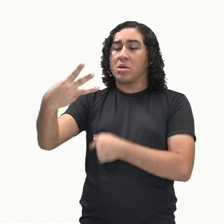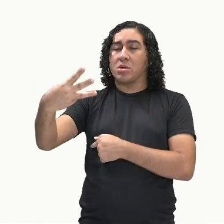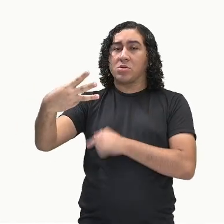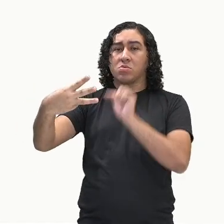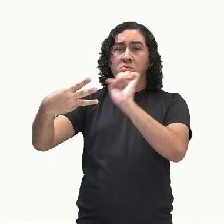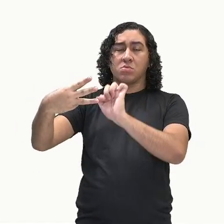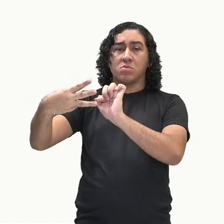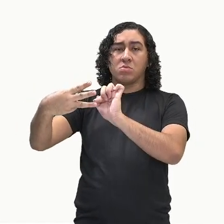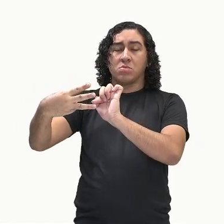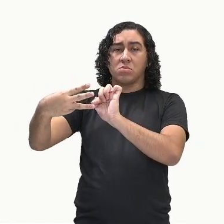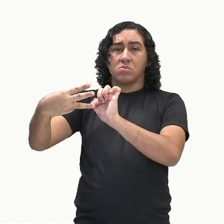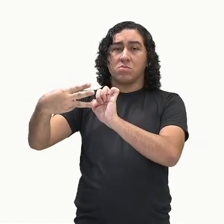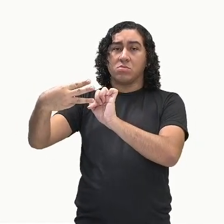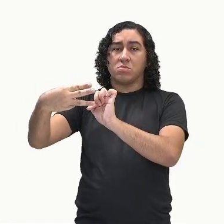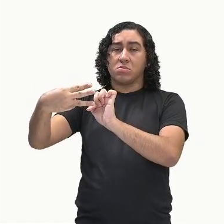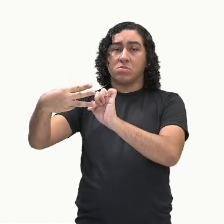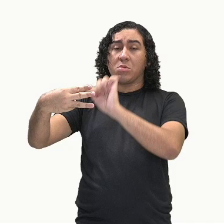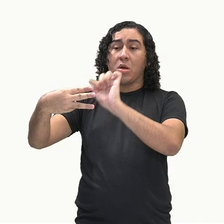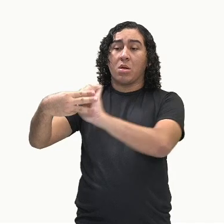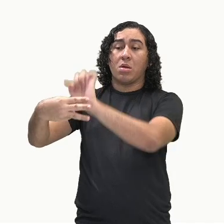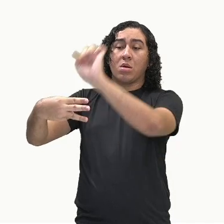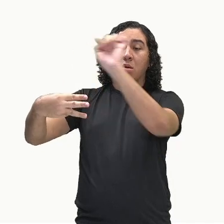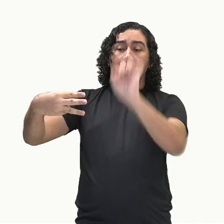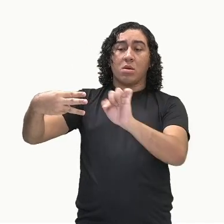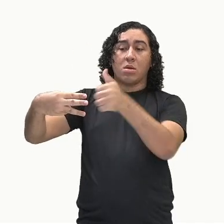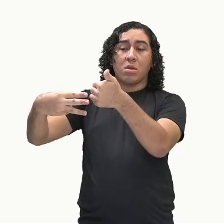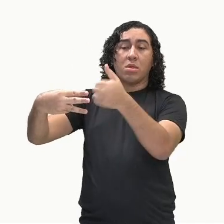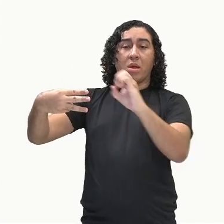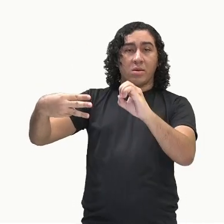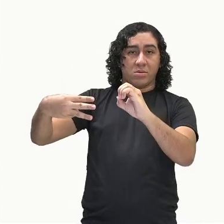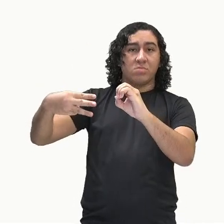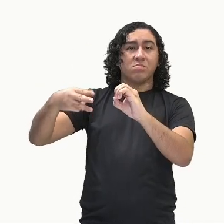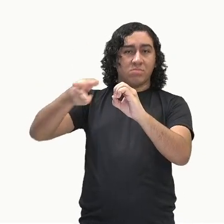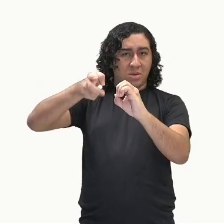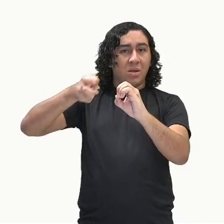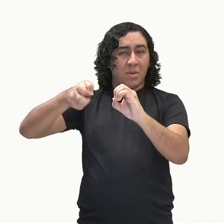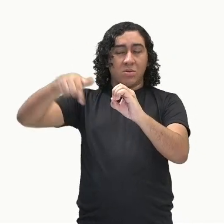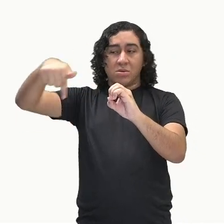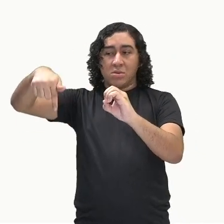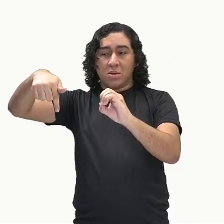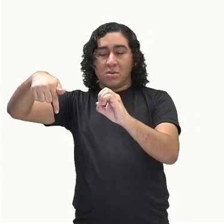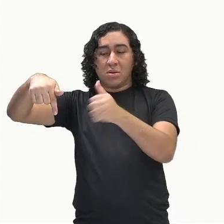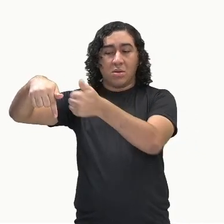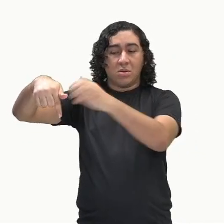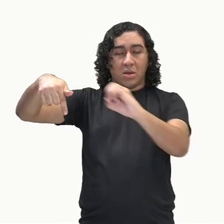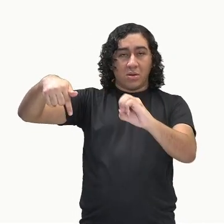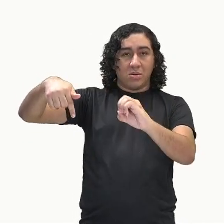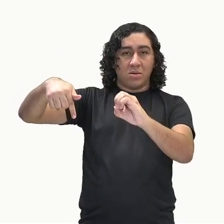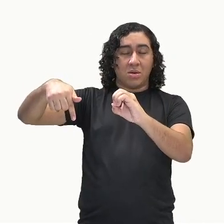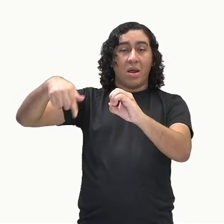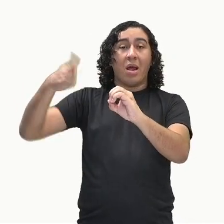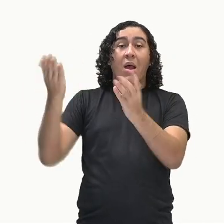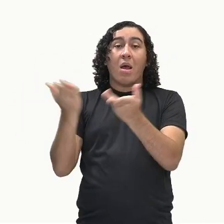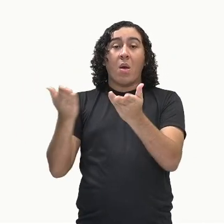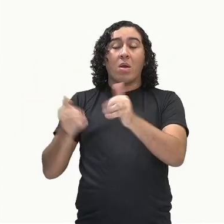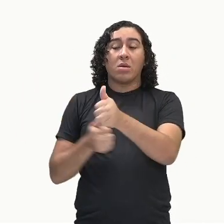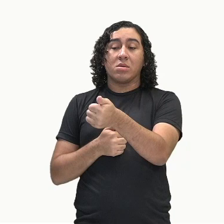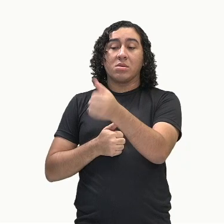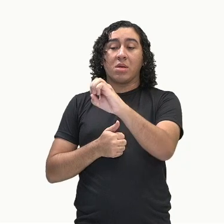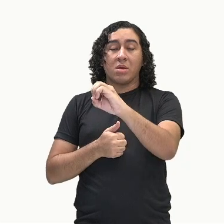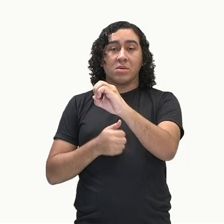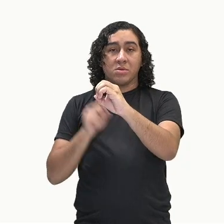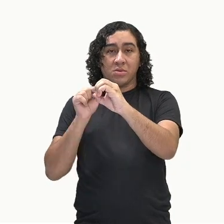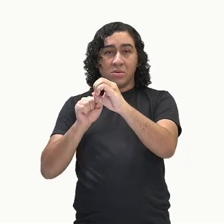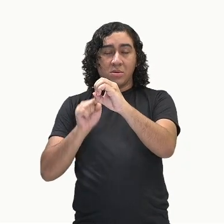Ora, 7 mais 3, 10. Viram só? Agora eu vou pegar mais